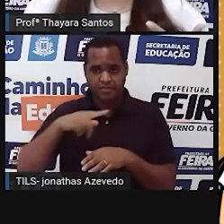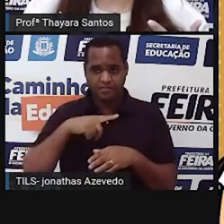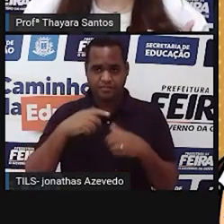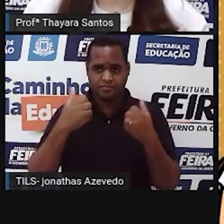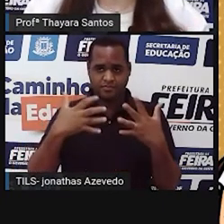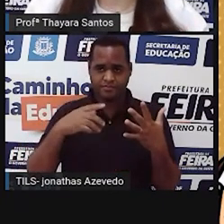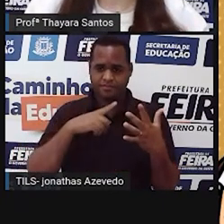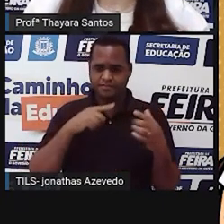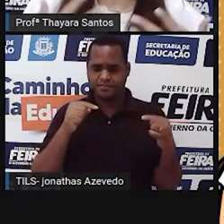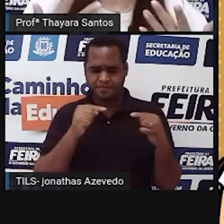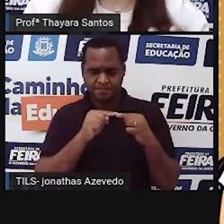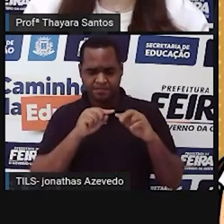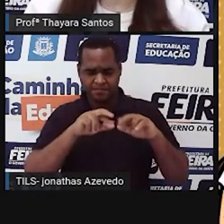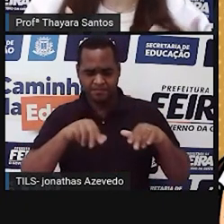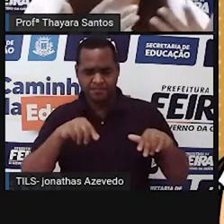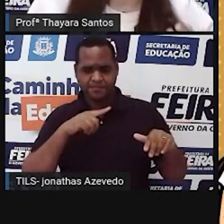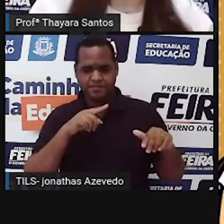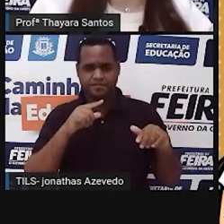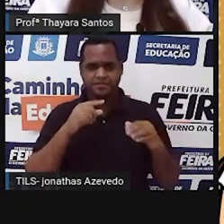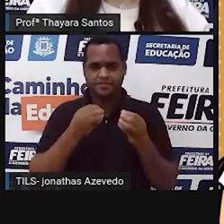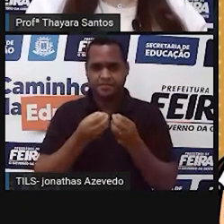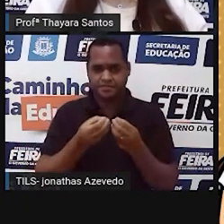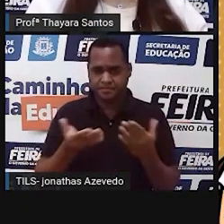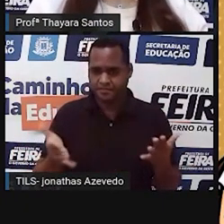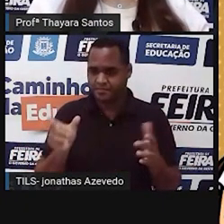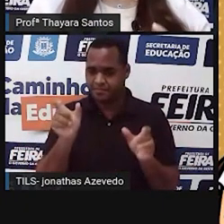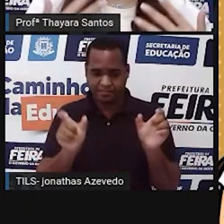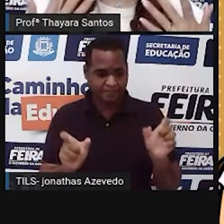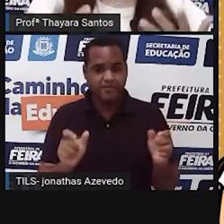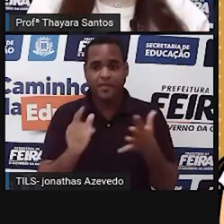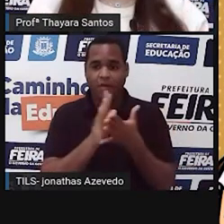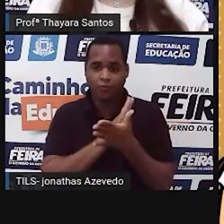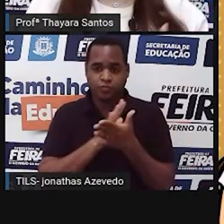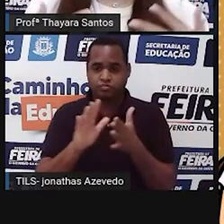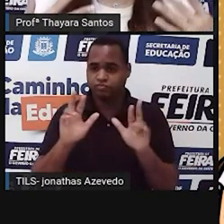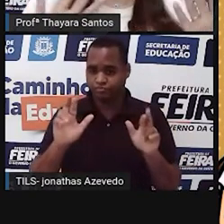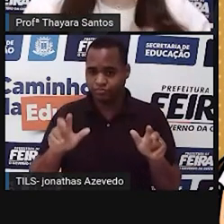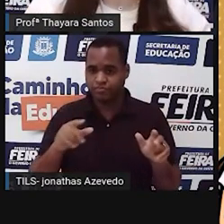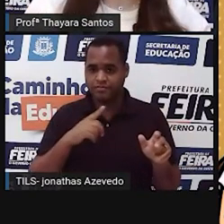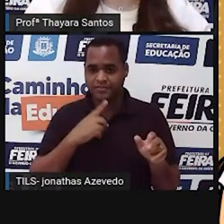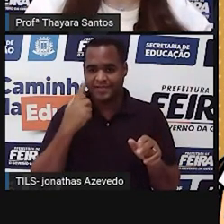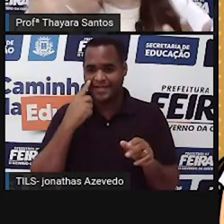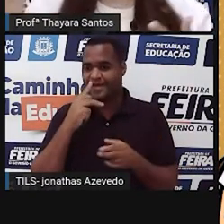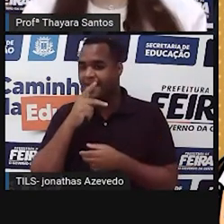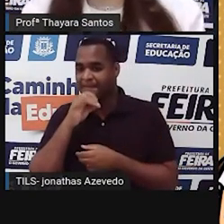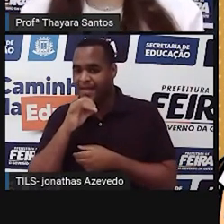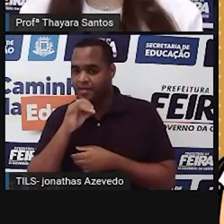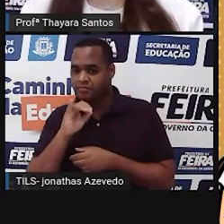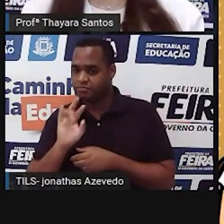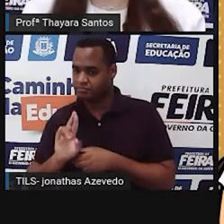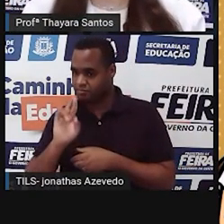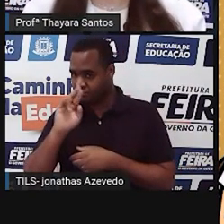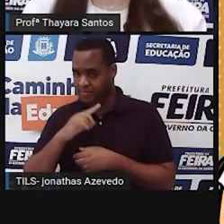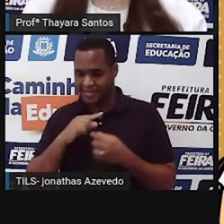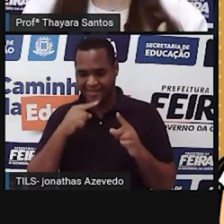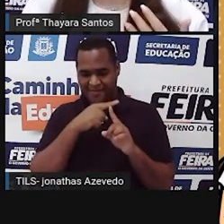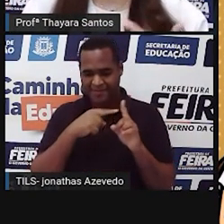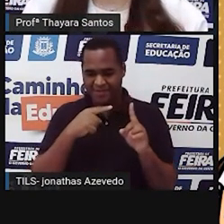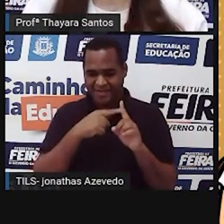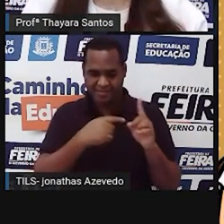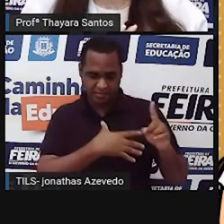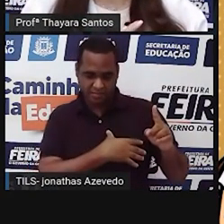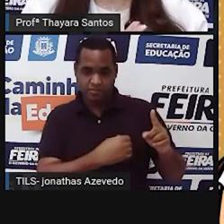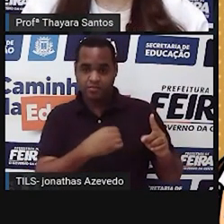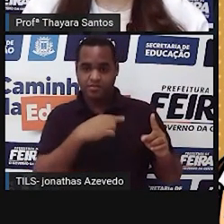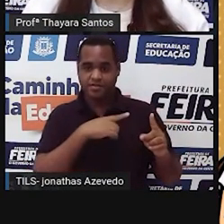que muitos organismos compartilhavam de algumas características. Sempre foi verificado que os pais eram parecidos com os filhos, né?